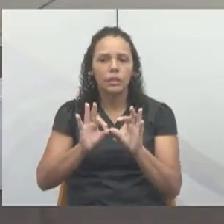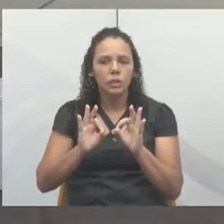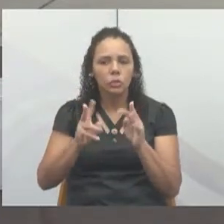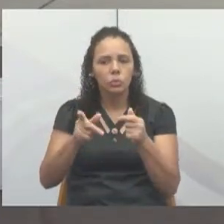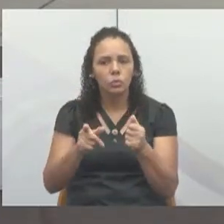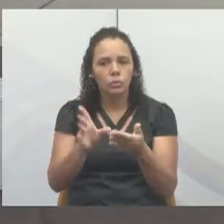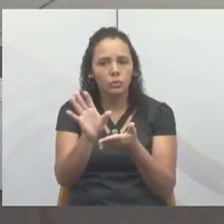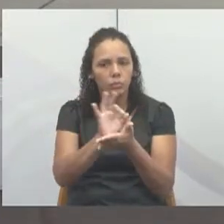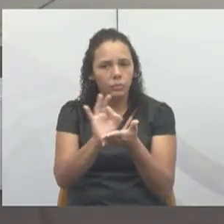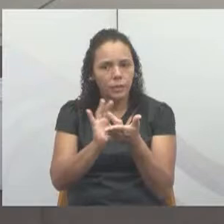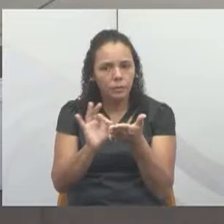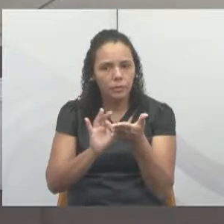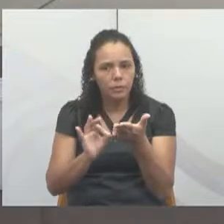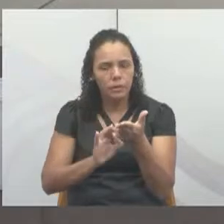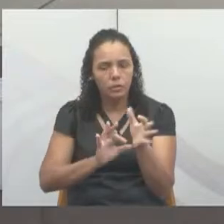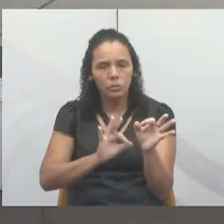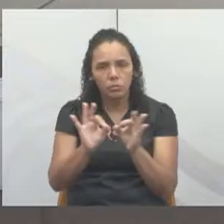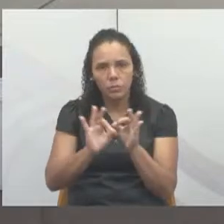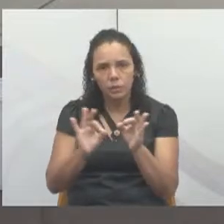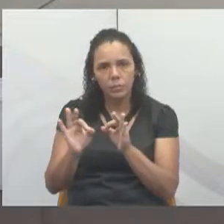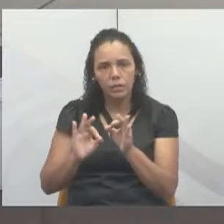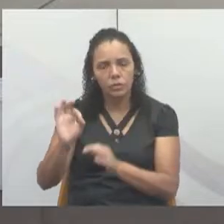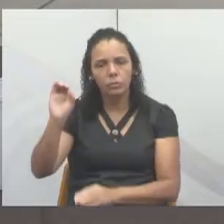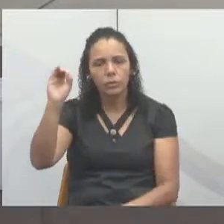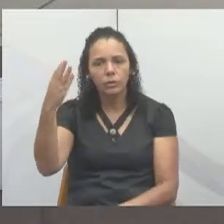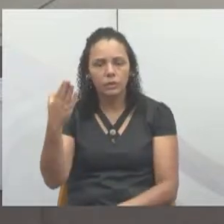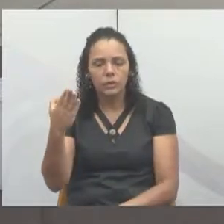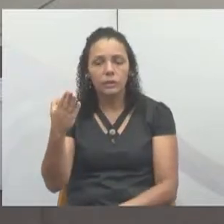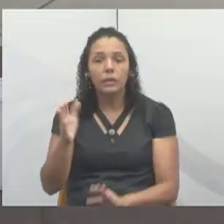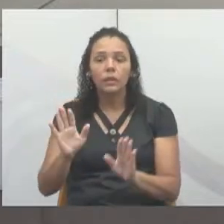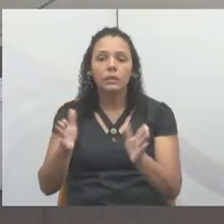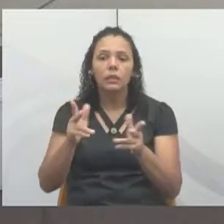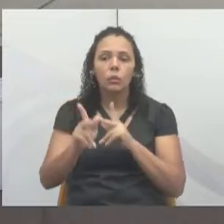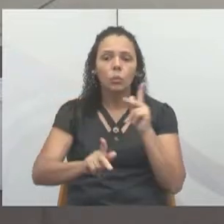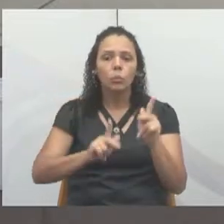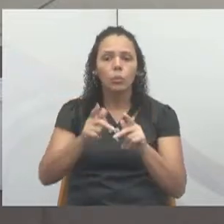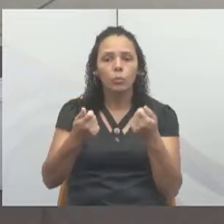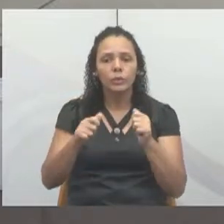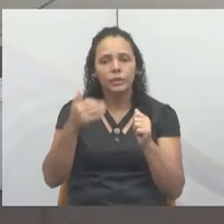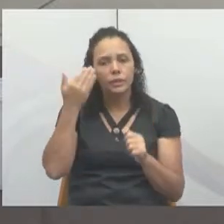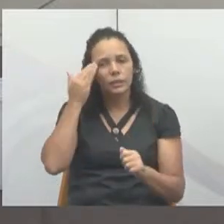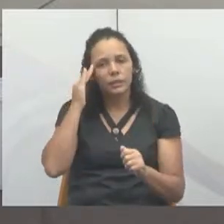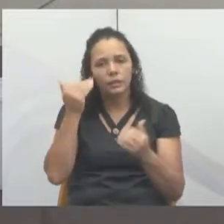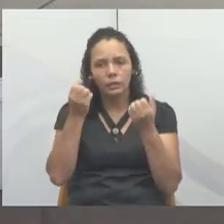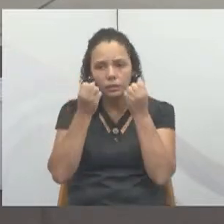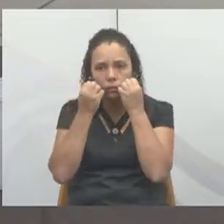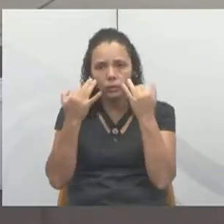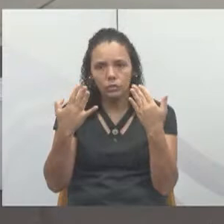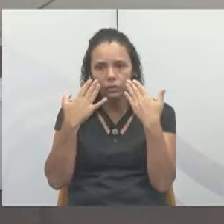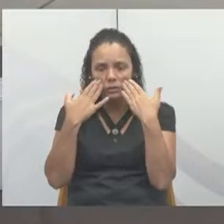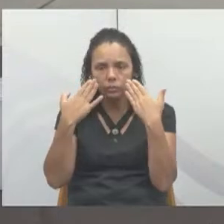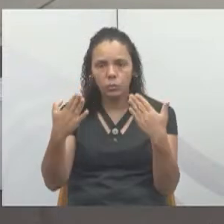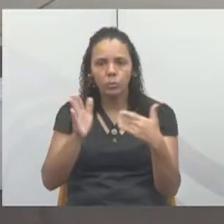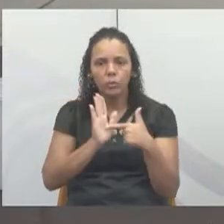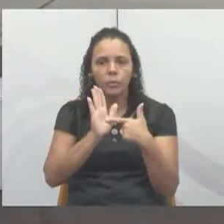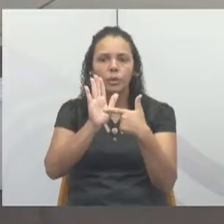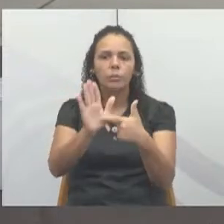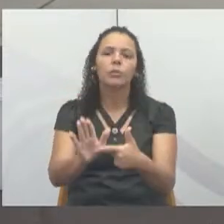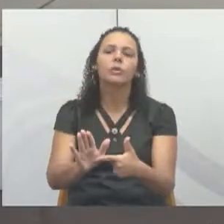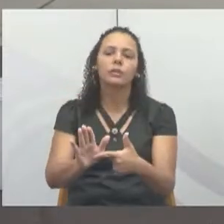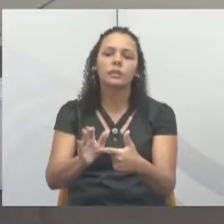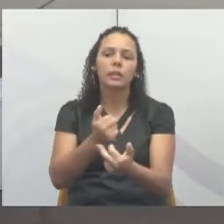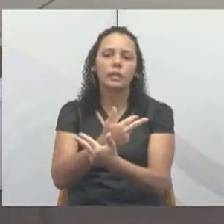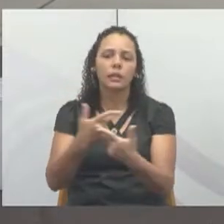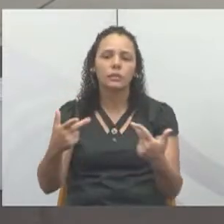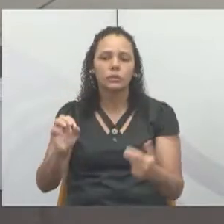que ver que hoje essa audiência pública é uma audiência pública para o povo saber o que vai